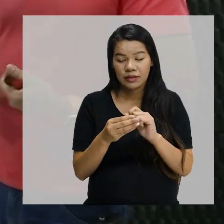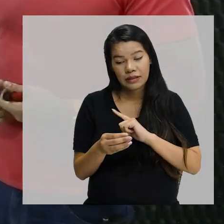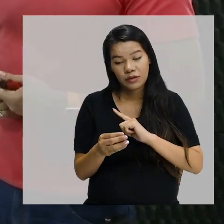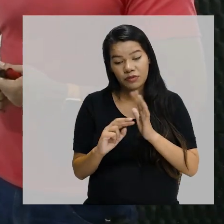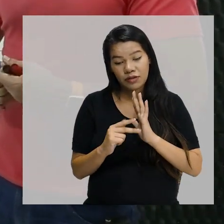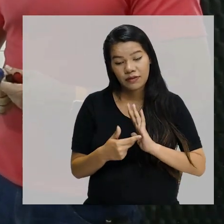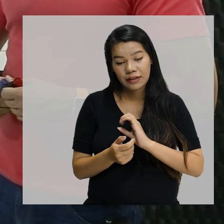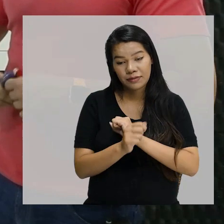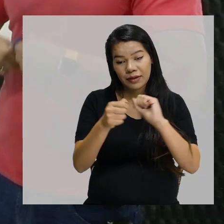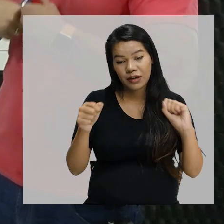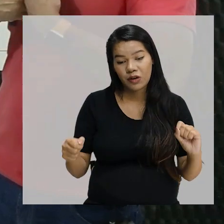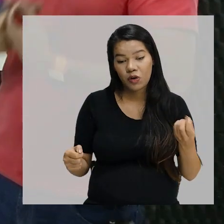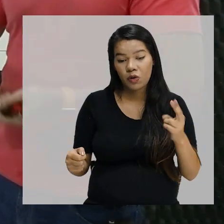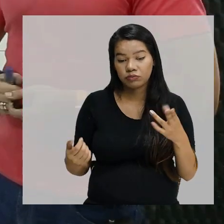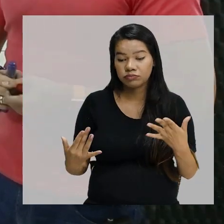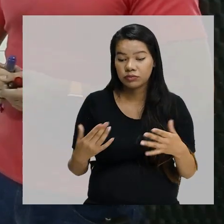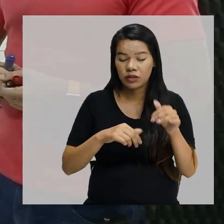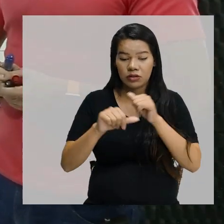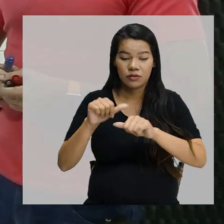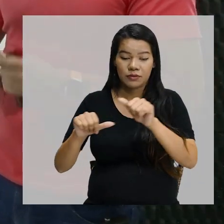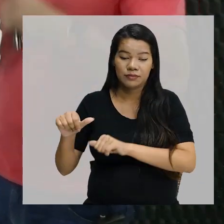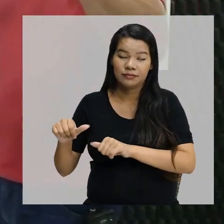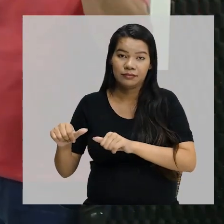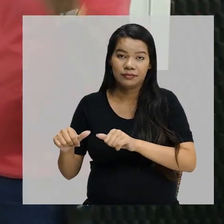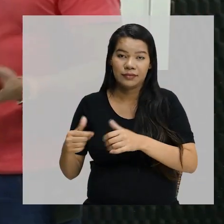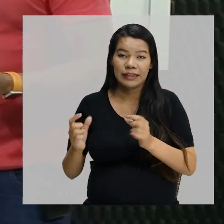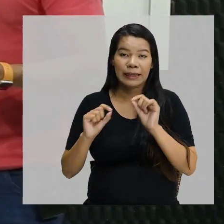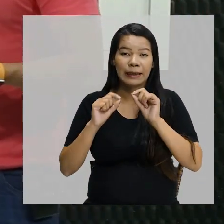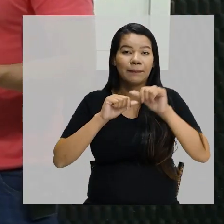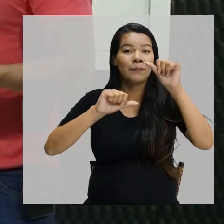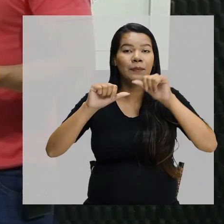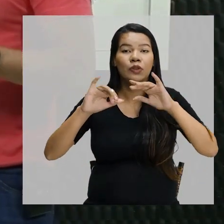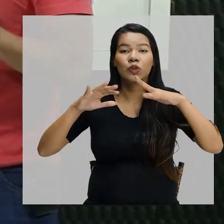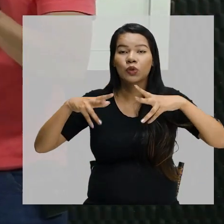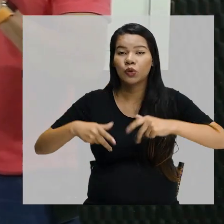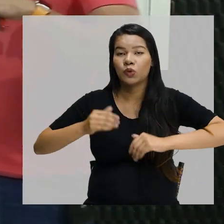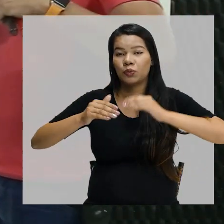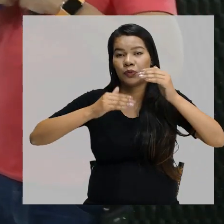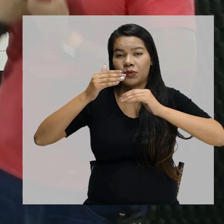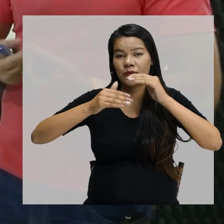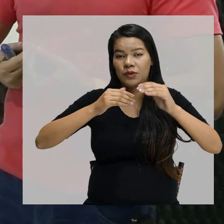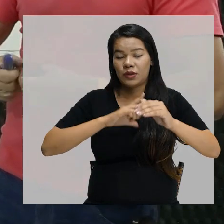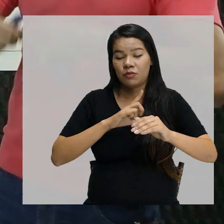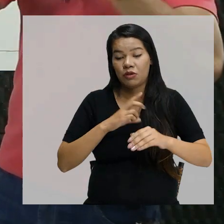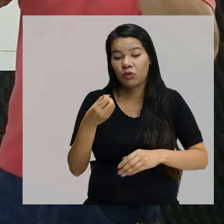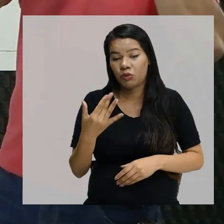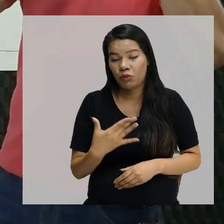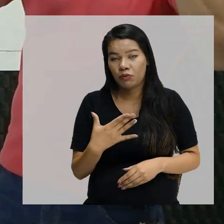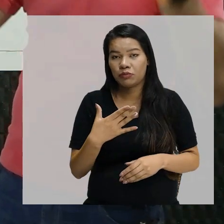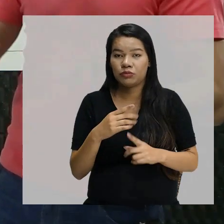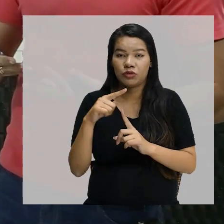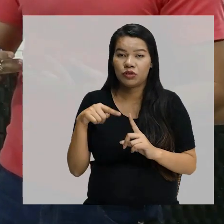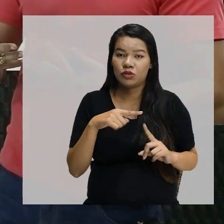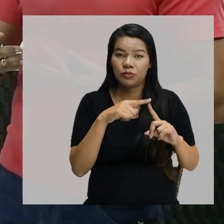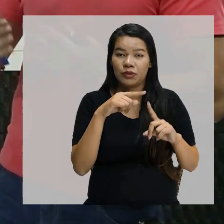um significado maior quando ele ganha um grau de transformação até o ponto que ele muda completamente todo o processo que ele inaugura uma nova forma quando ele tem